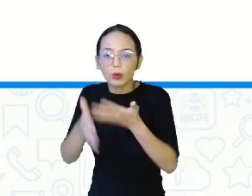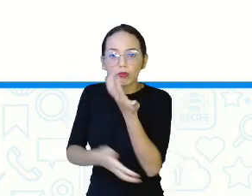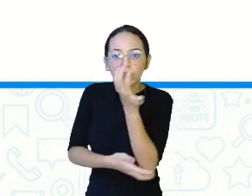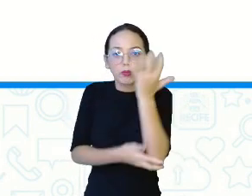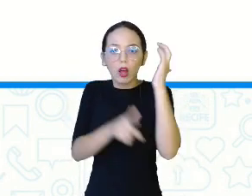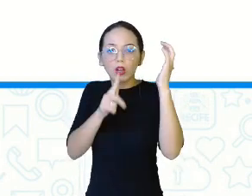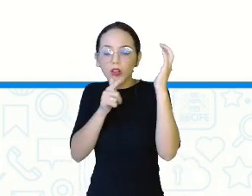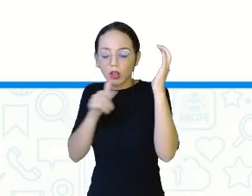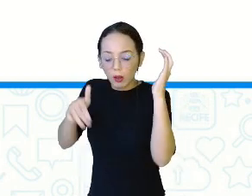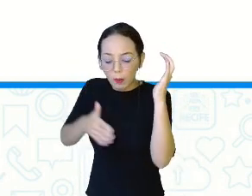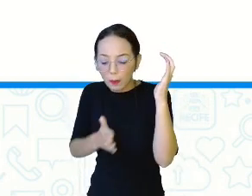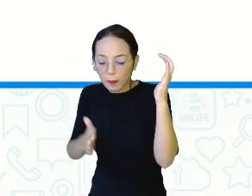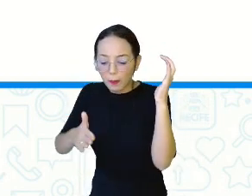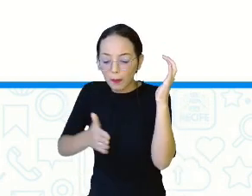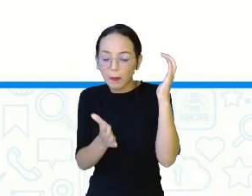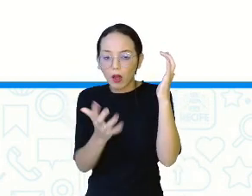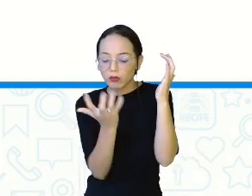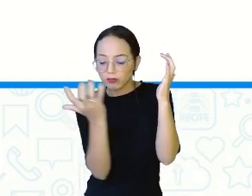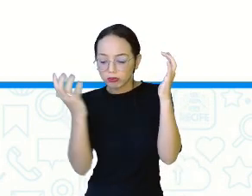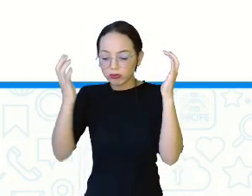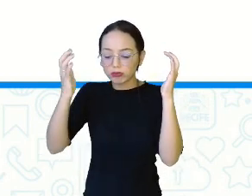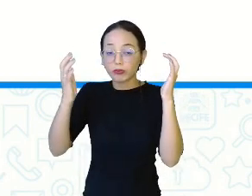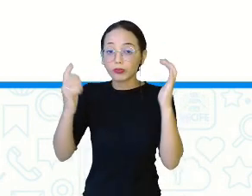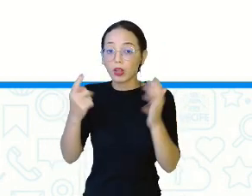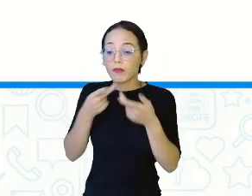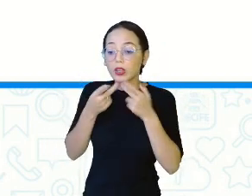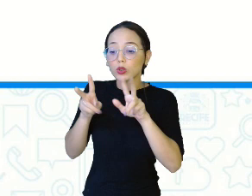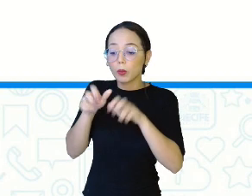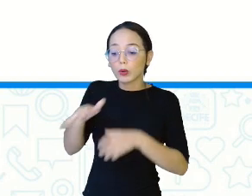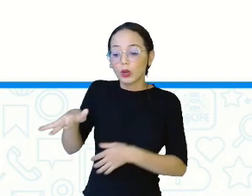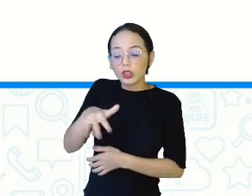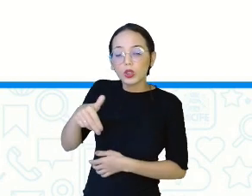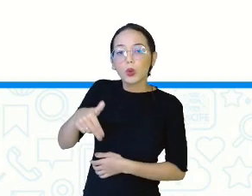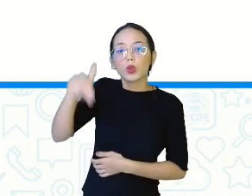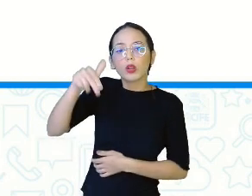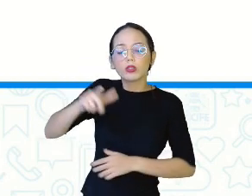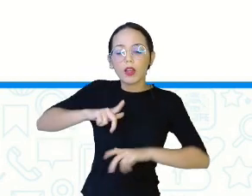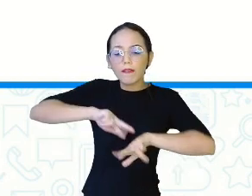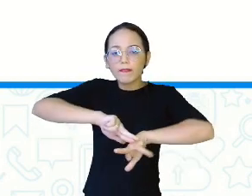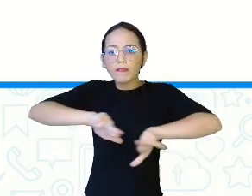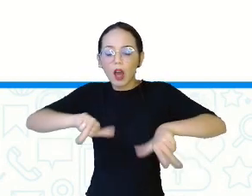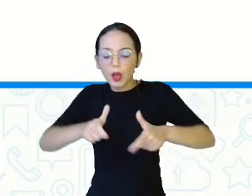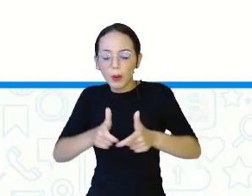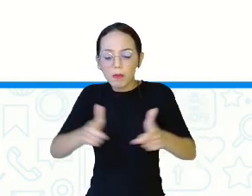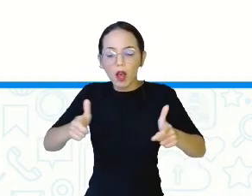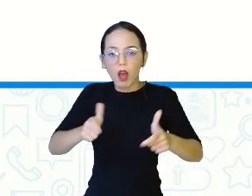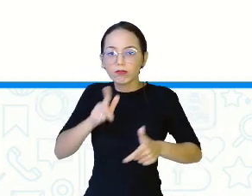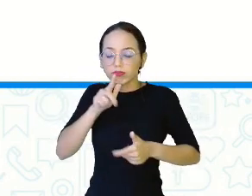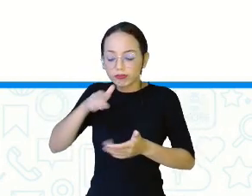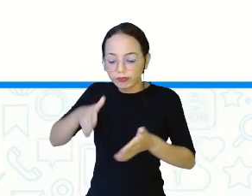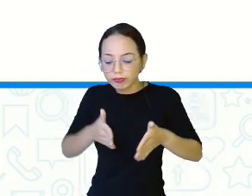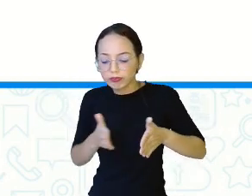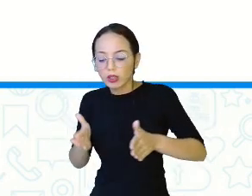cortam a região norte, perdão. Os inúmeros rios que cortam a floresta amazônica,